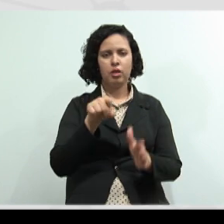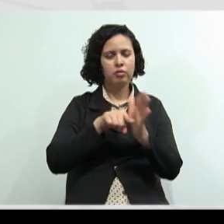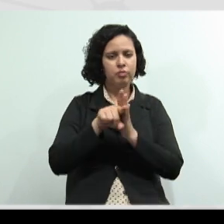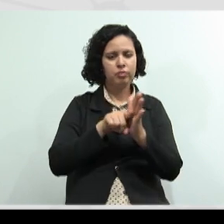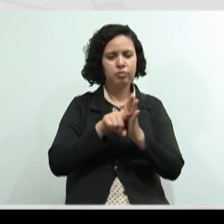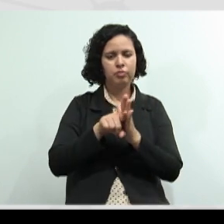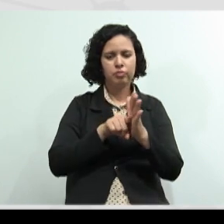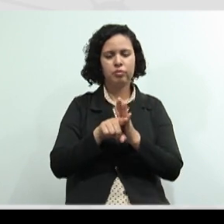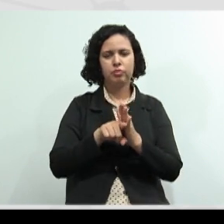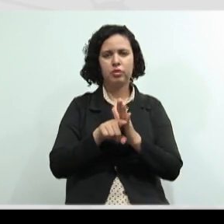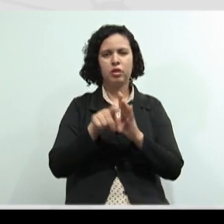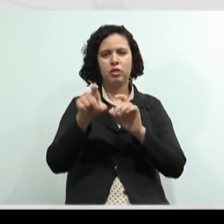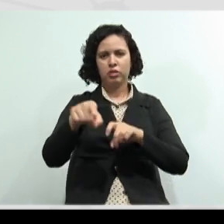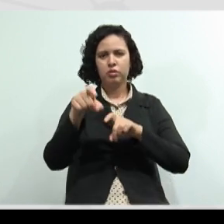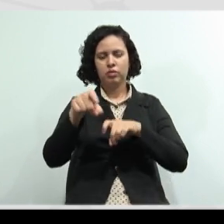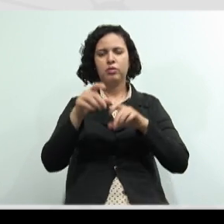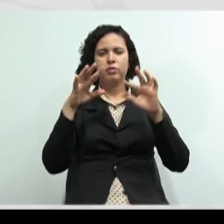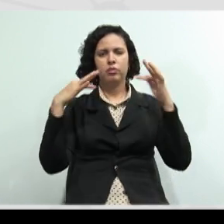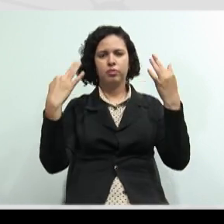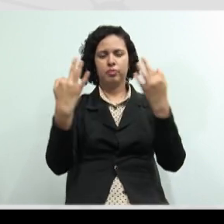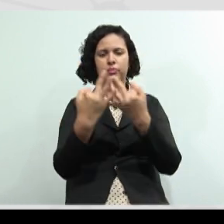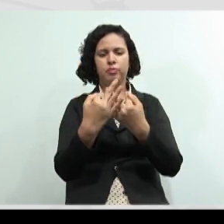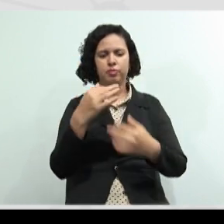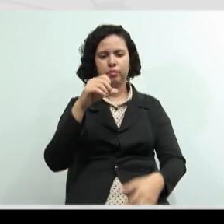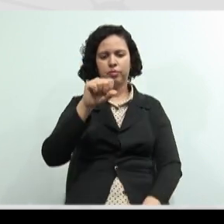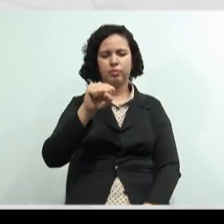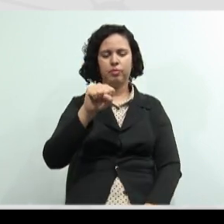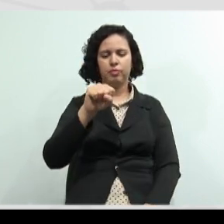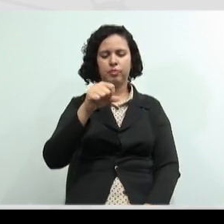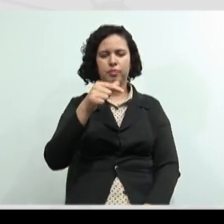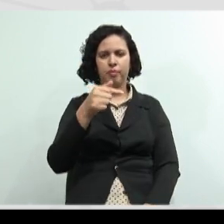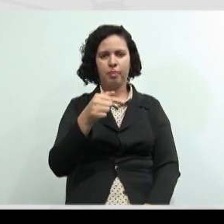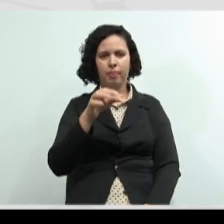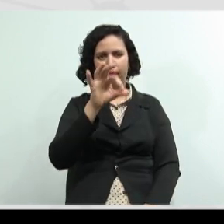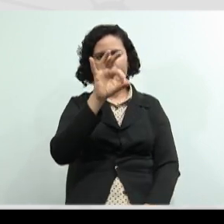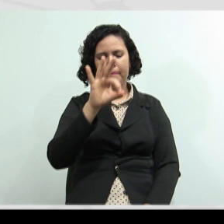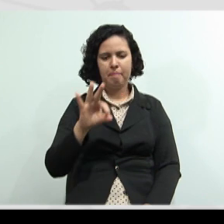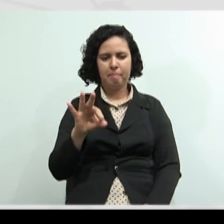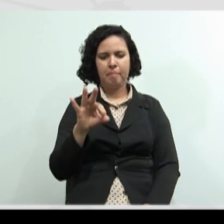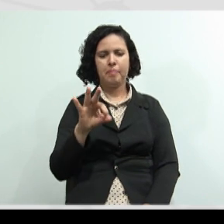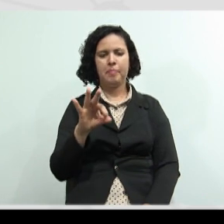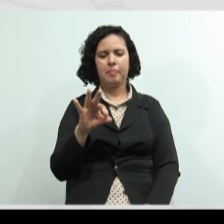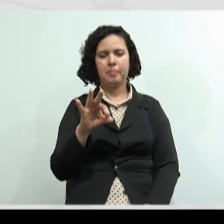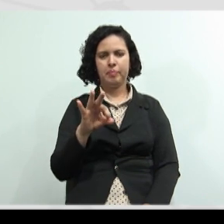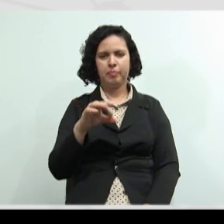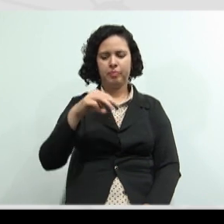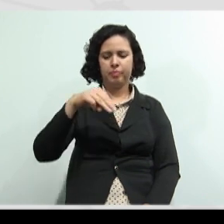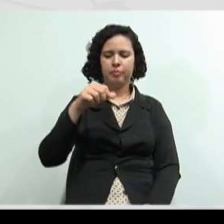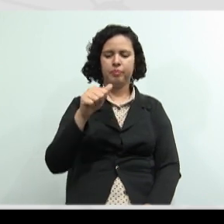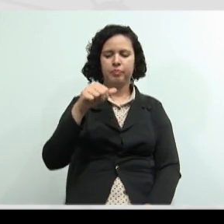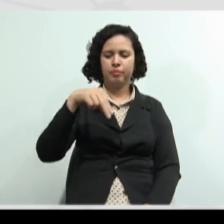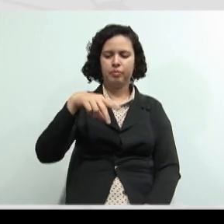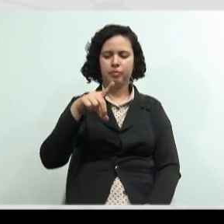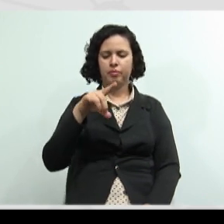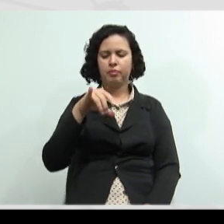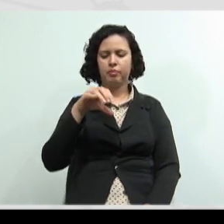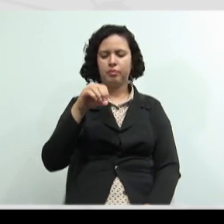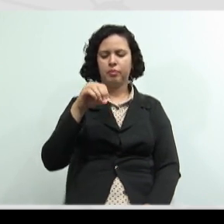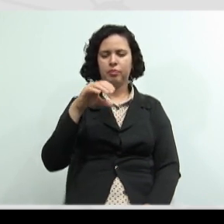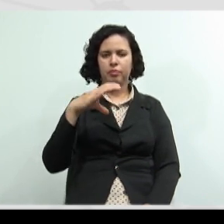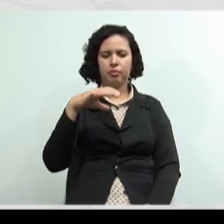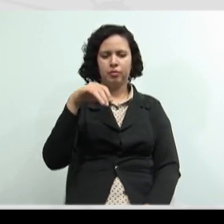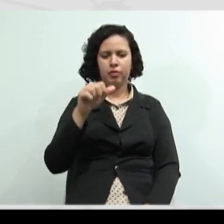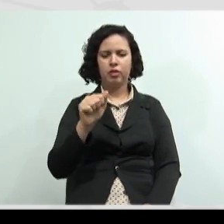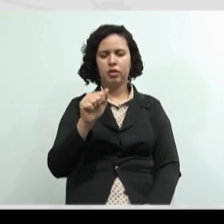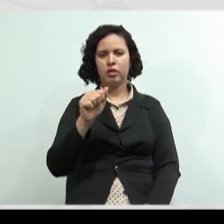a agricultura familiar produz 87% da mandioca consumida no Brasil, 70% do